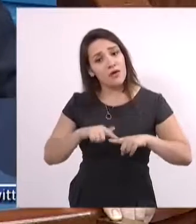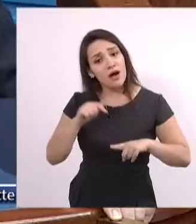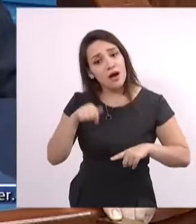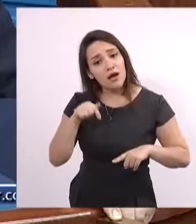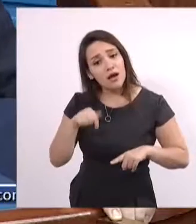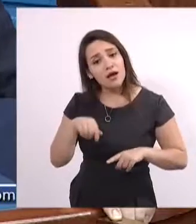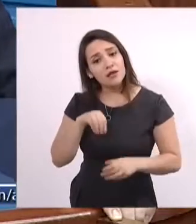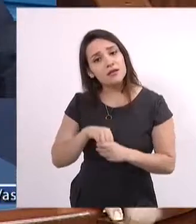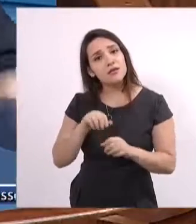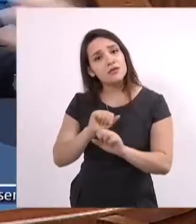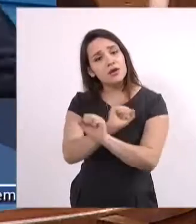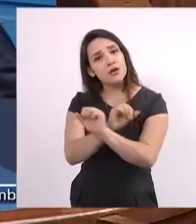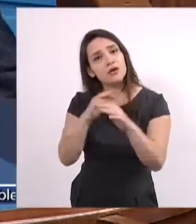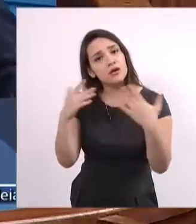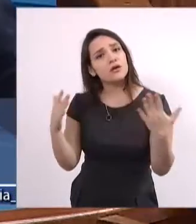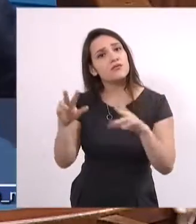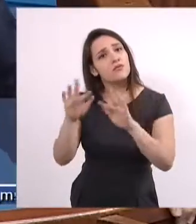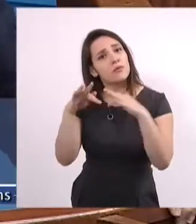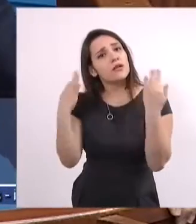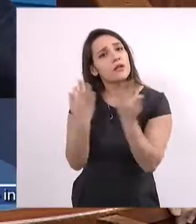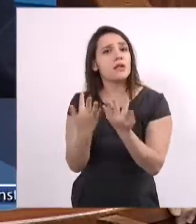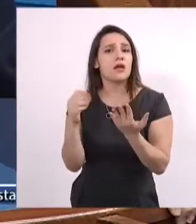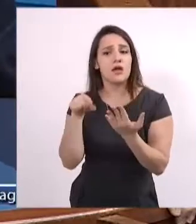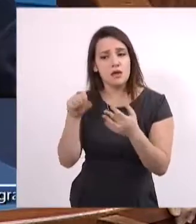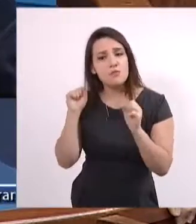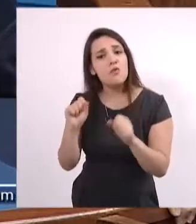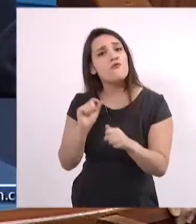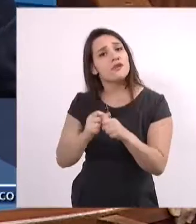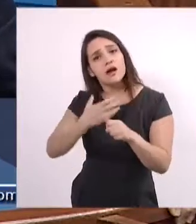na agricultura familiar, porque todo mundo precisa hoje consumir